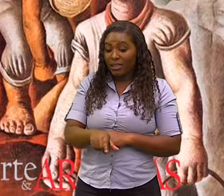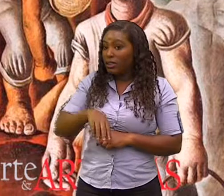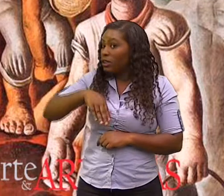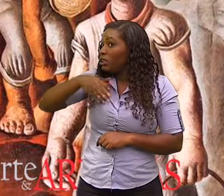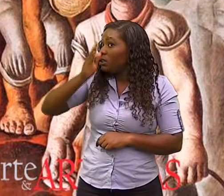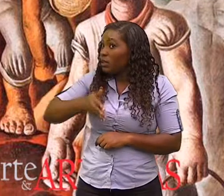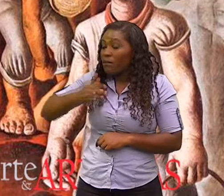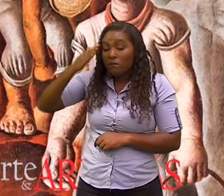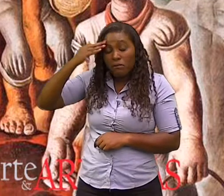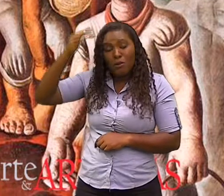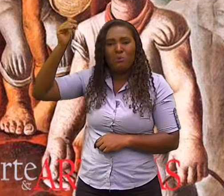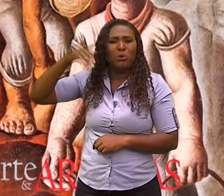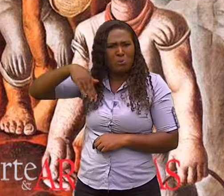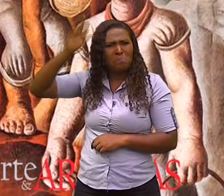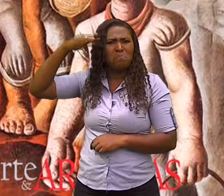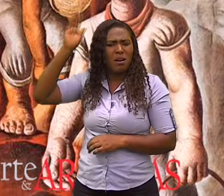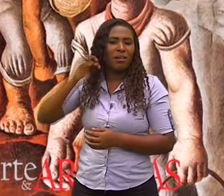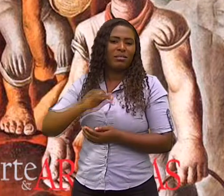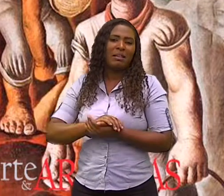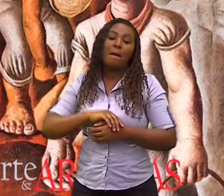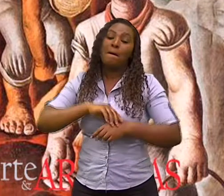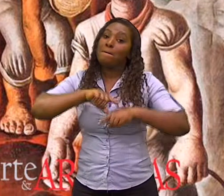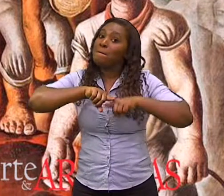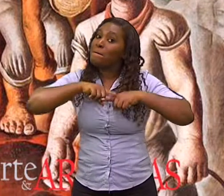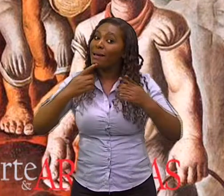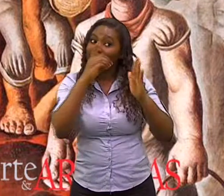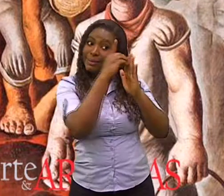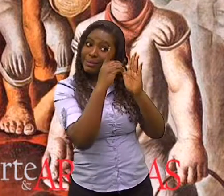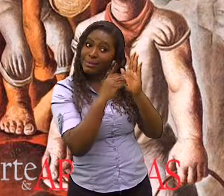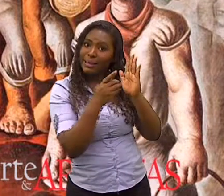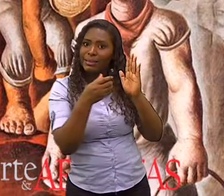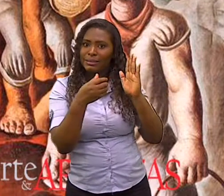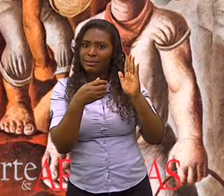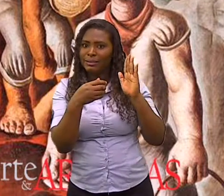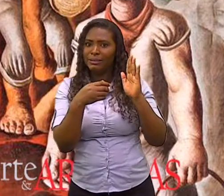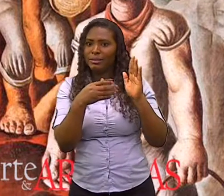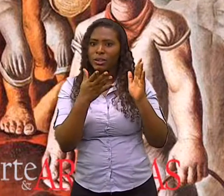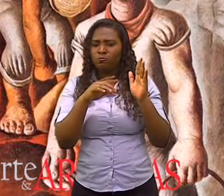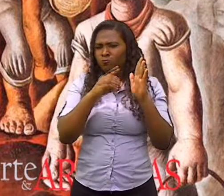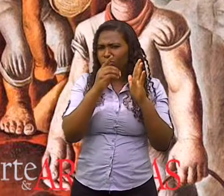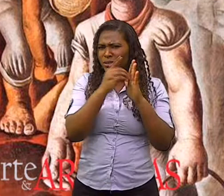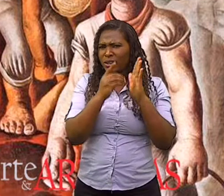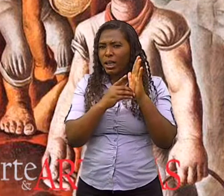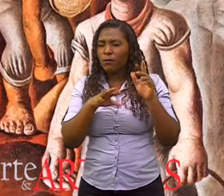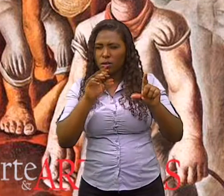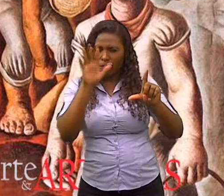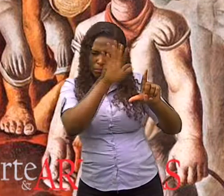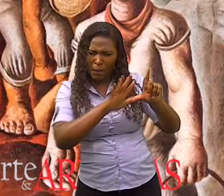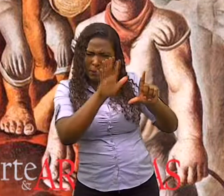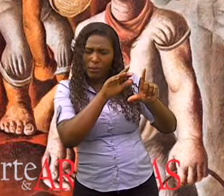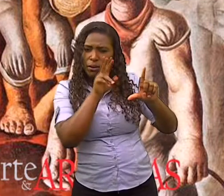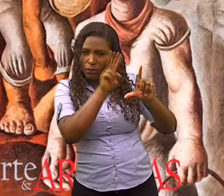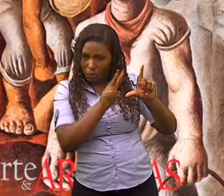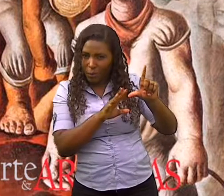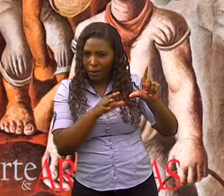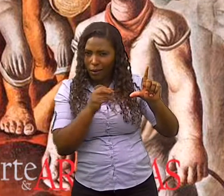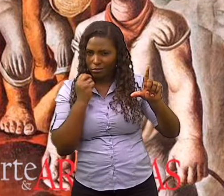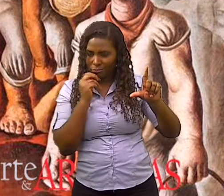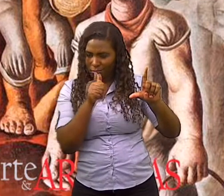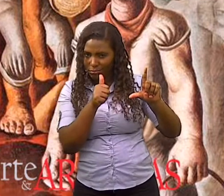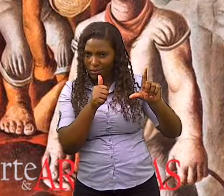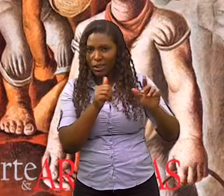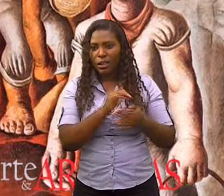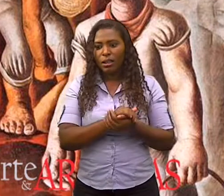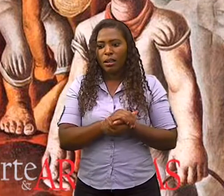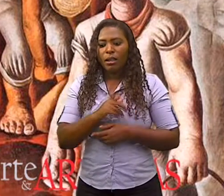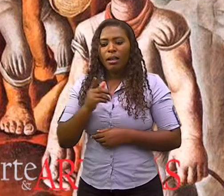de reconhecimento irá se consolidar. O pintor participa da Mostra de Arte Latino-Americana na